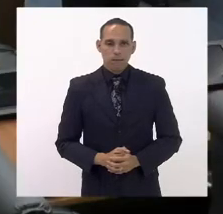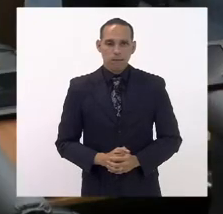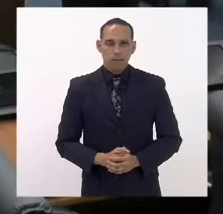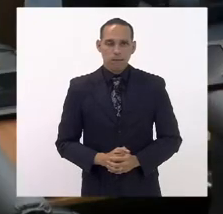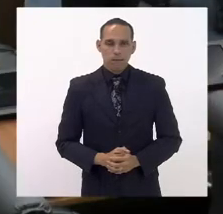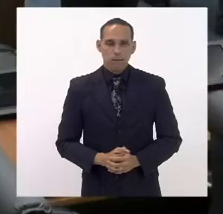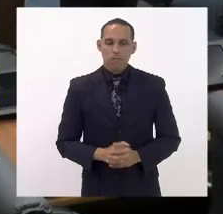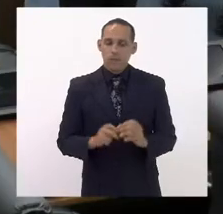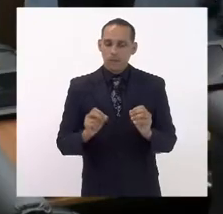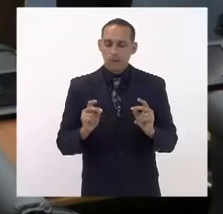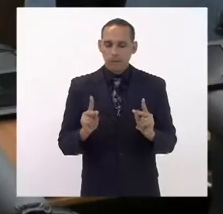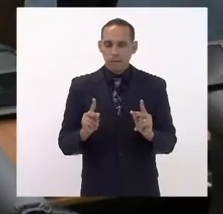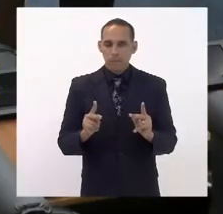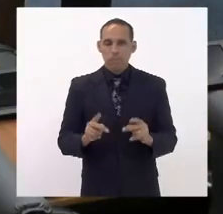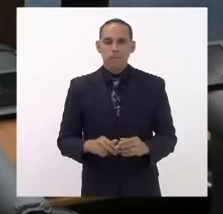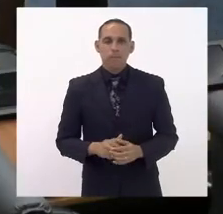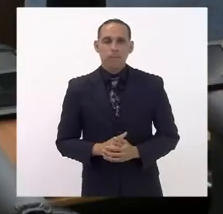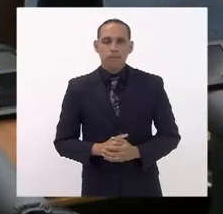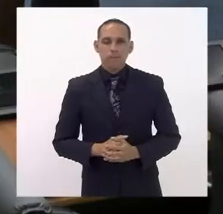Ok.